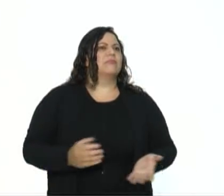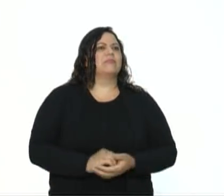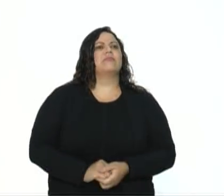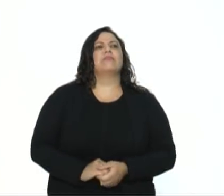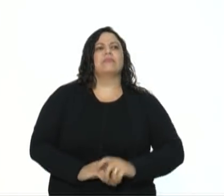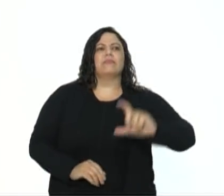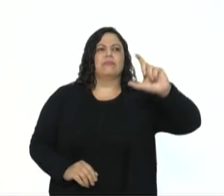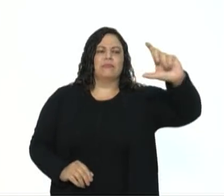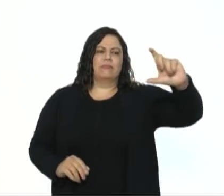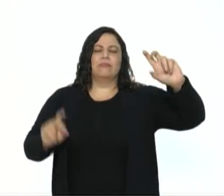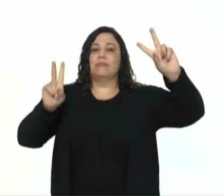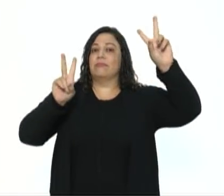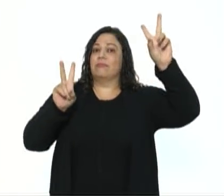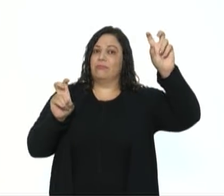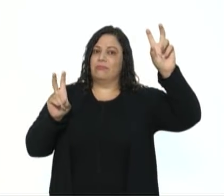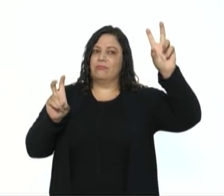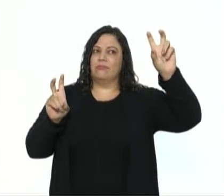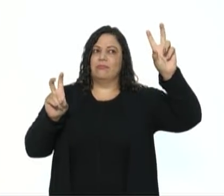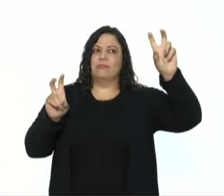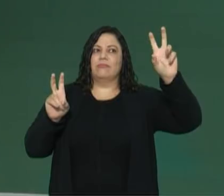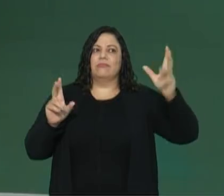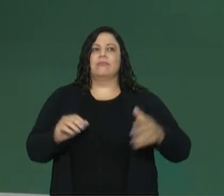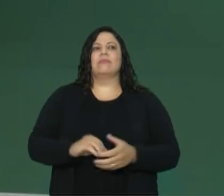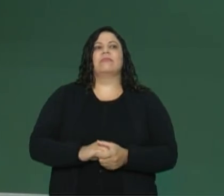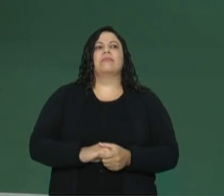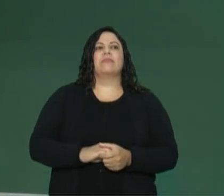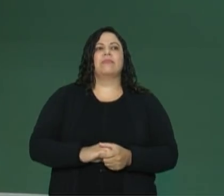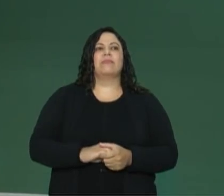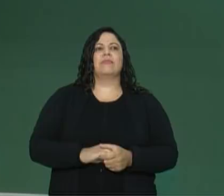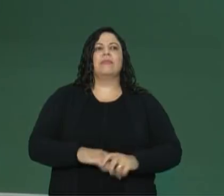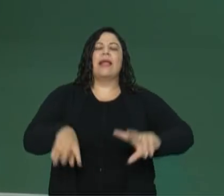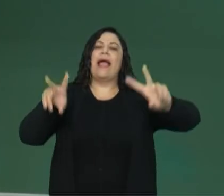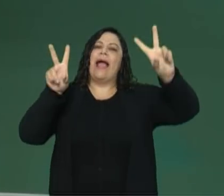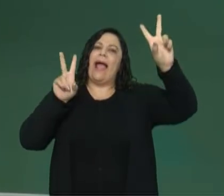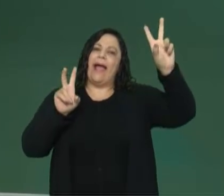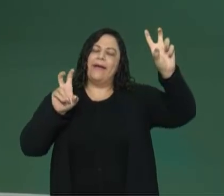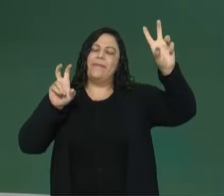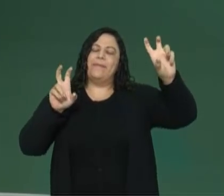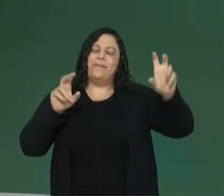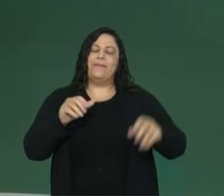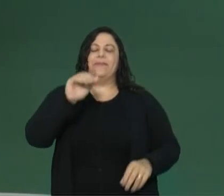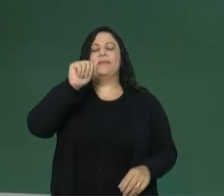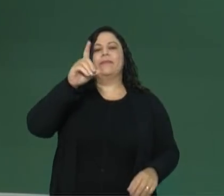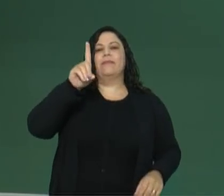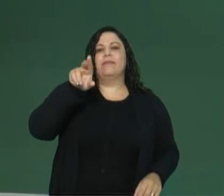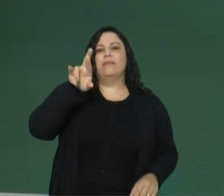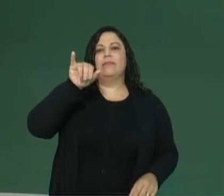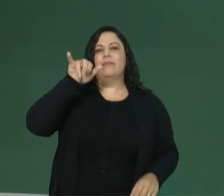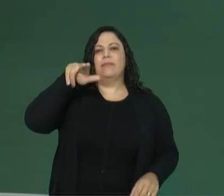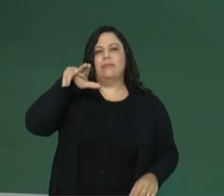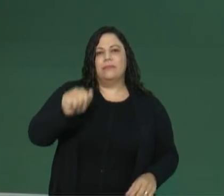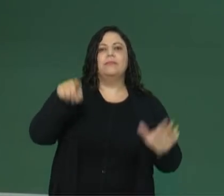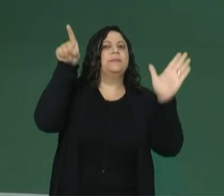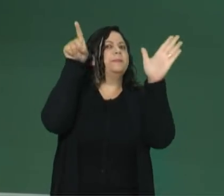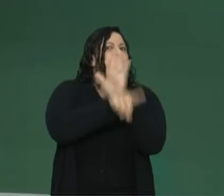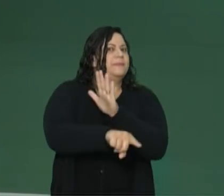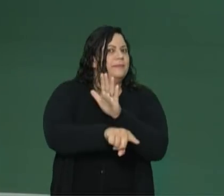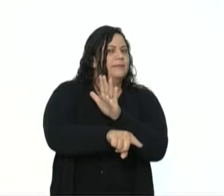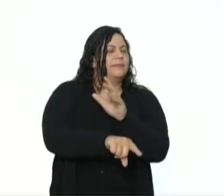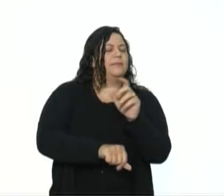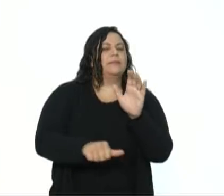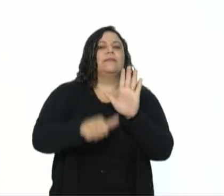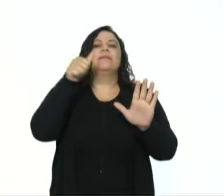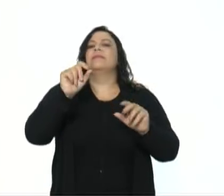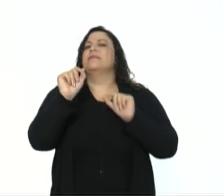tem em aspas, uma partezinha da aspas da fala da Adriana, e a gente tem aí a pergunta. Vamos ler a pergunta